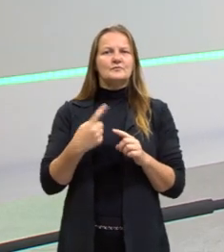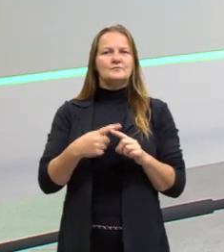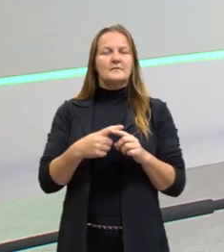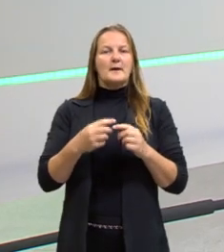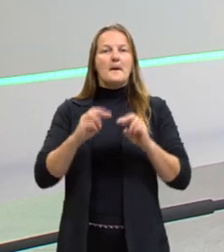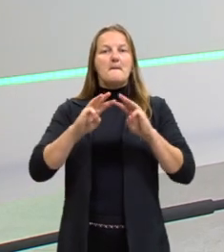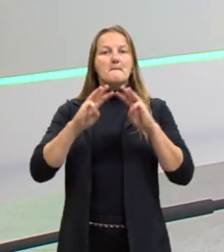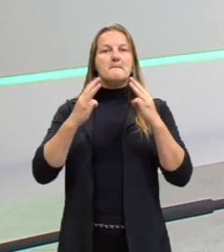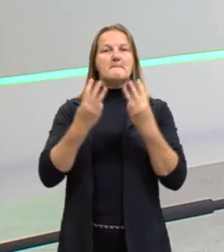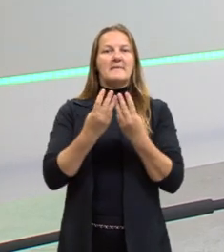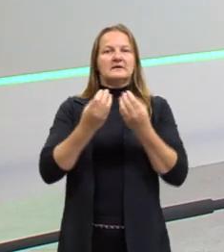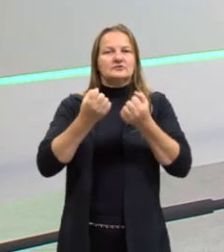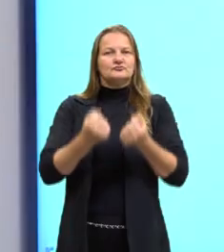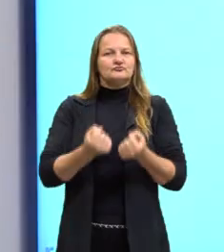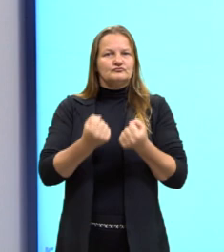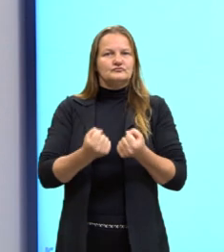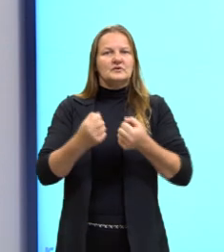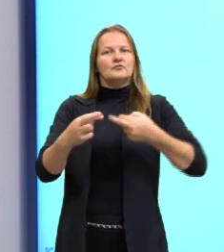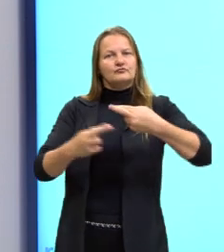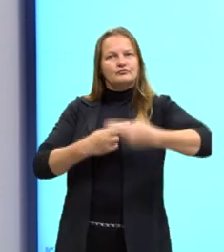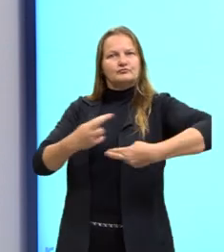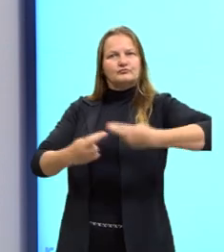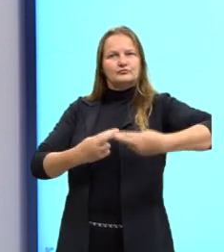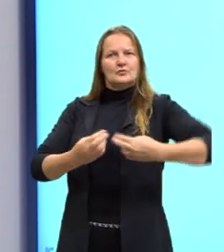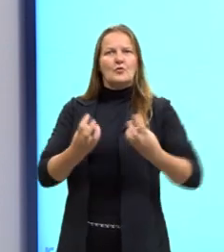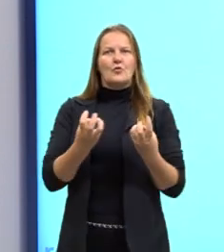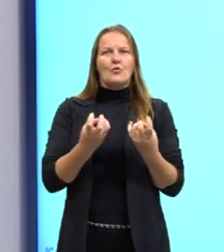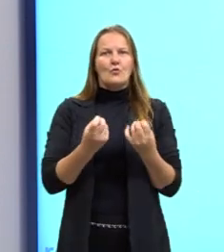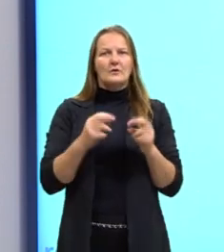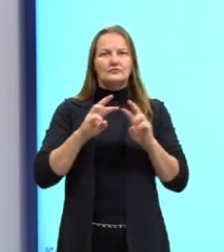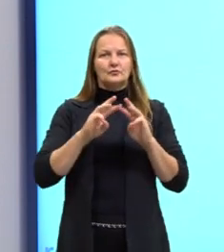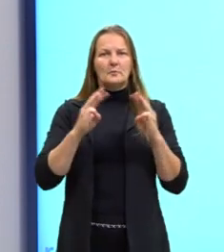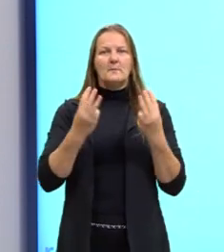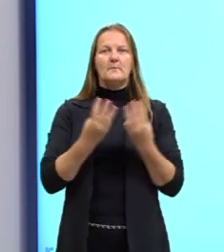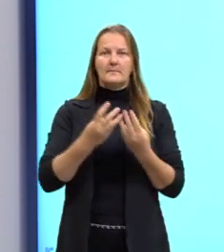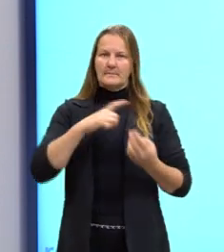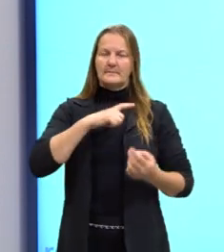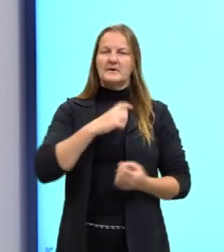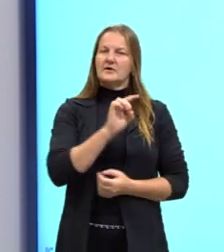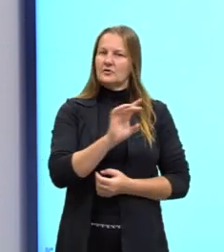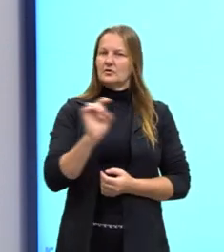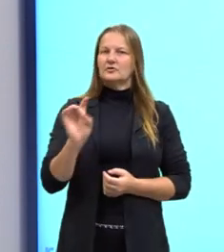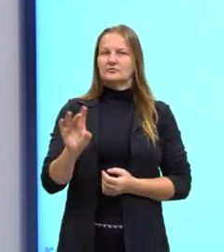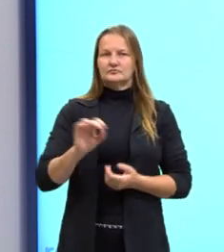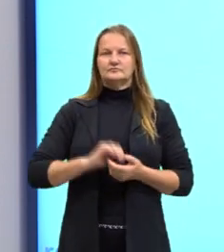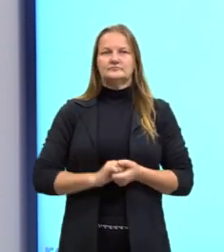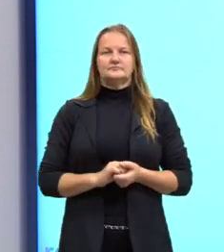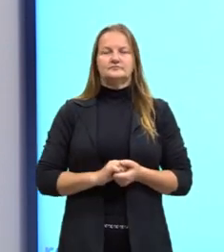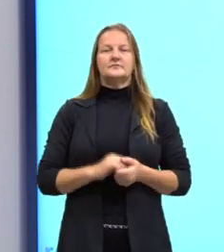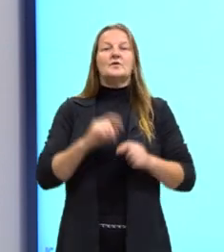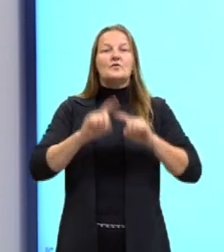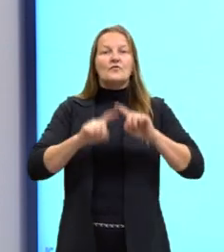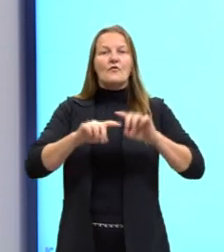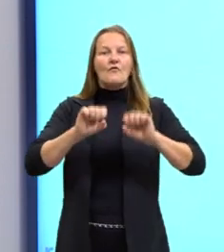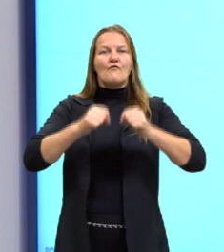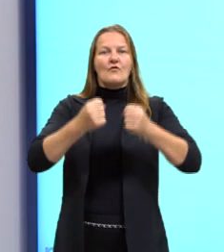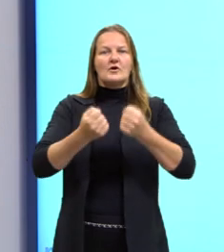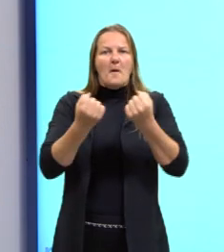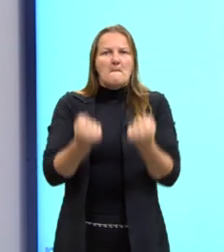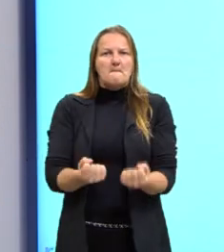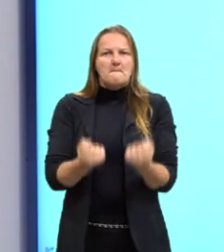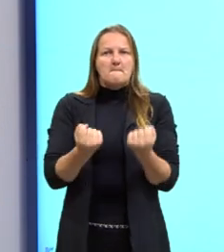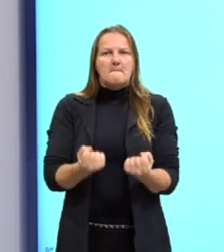massa né vai haver interação e dependendo da quantidade de massa que a gente tá e esses dois corpos a força presa